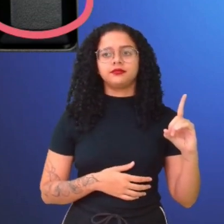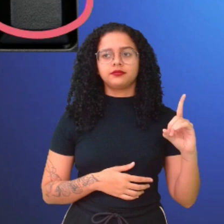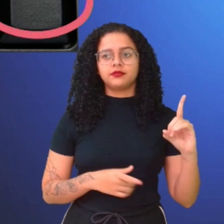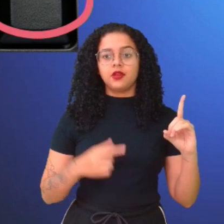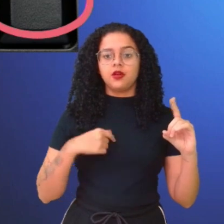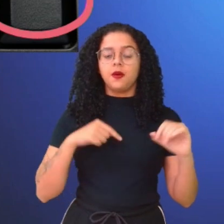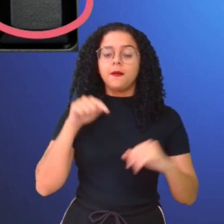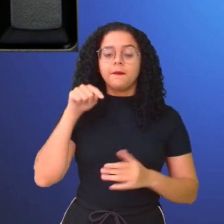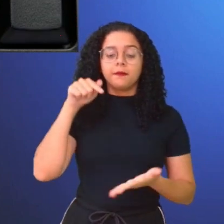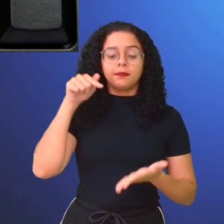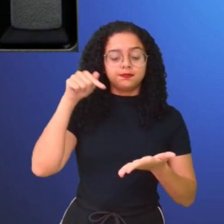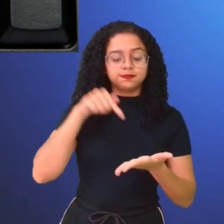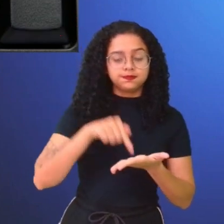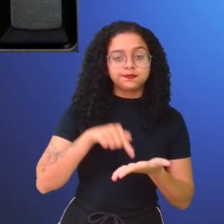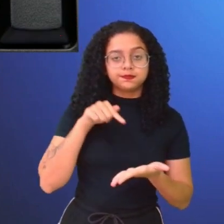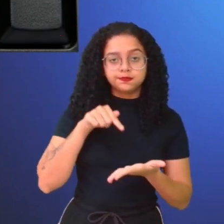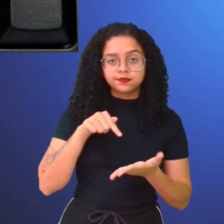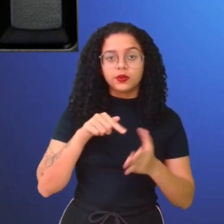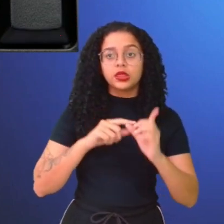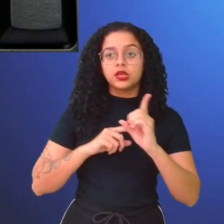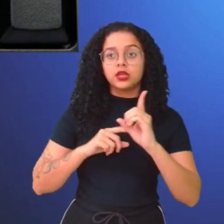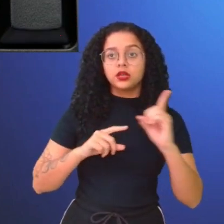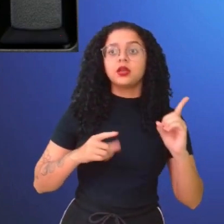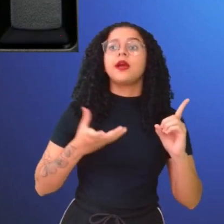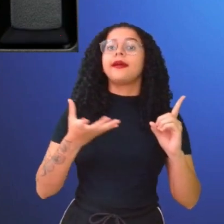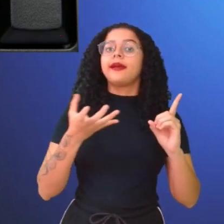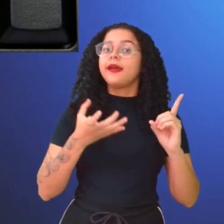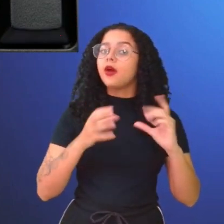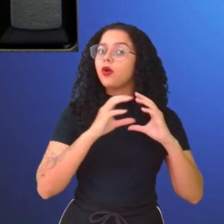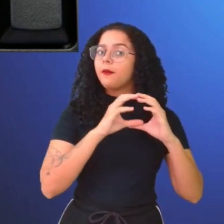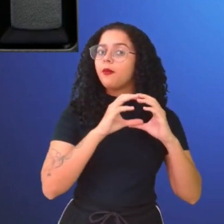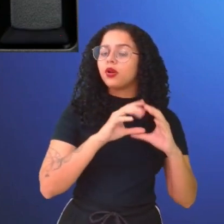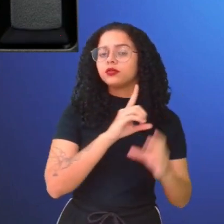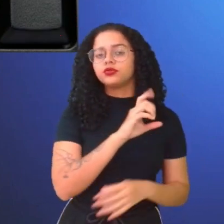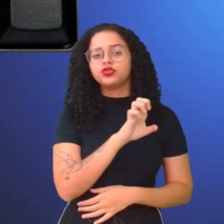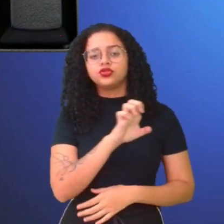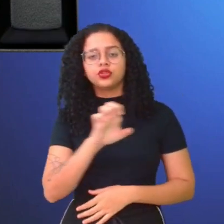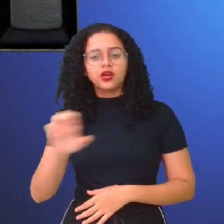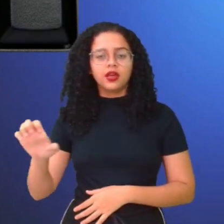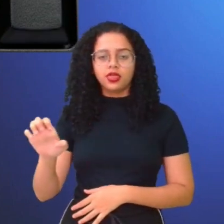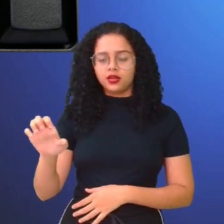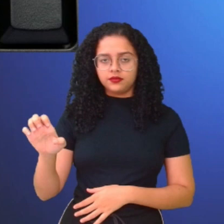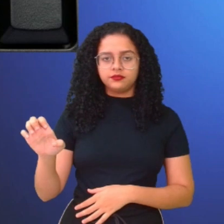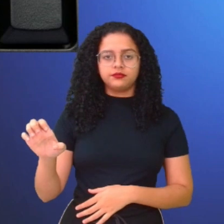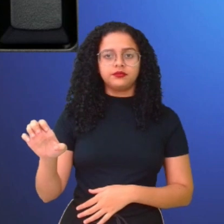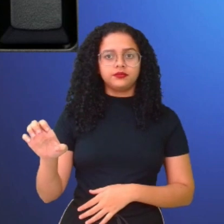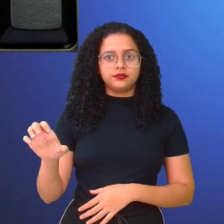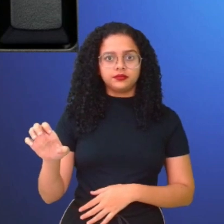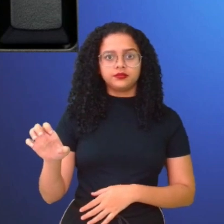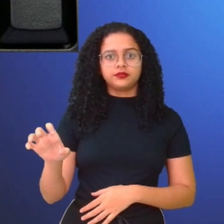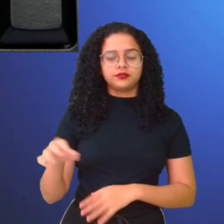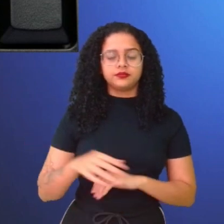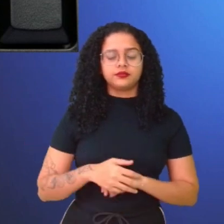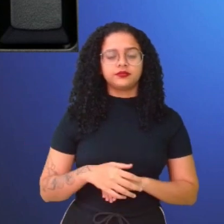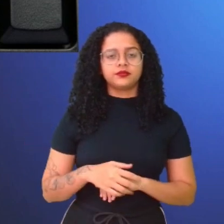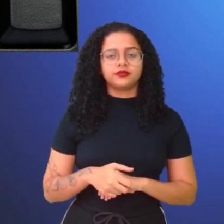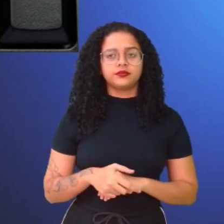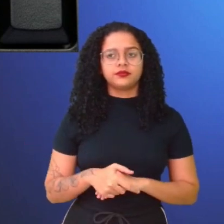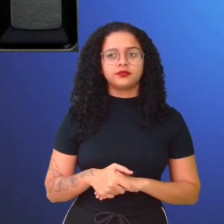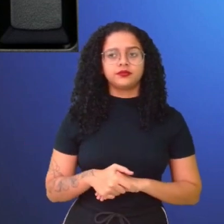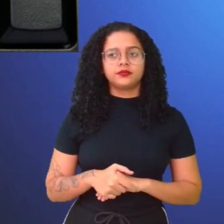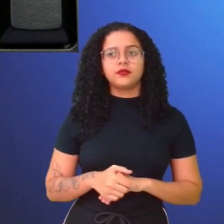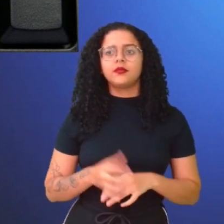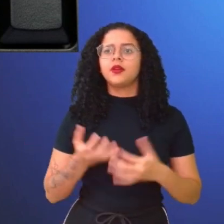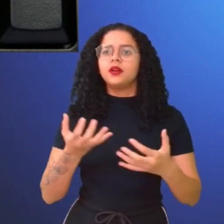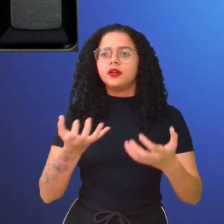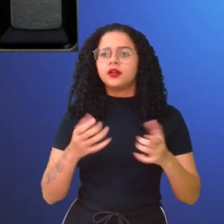para a direita do computador, eu quero que ela vá para a esquerda, quando eu clicar na setinha esquerda, para a esquerda do computador,